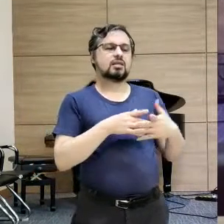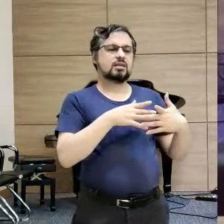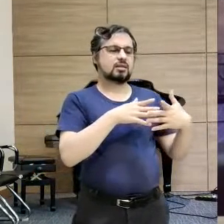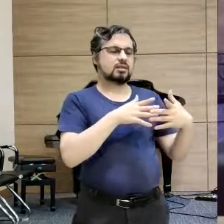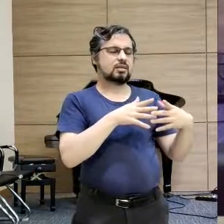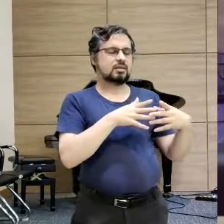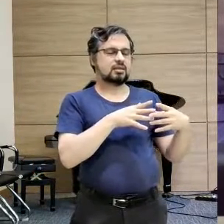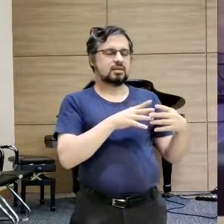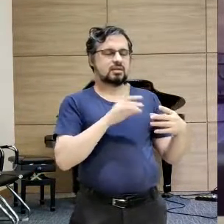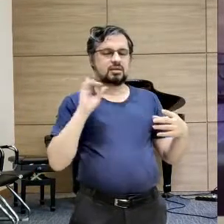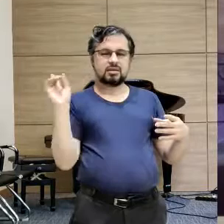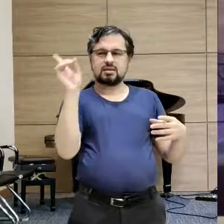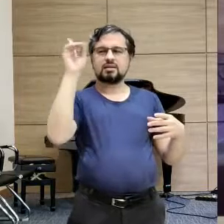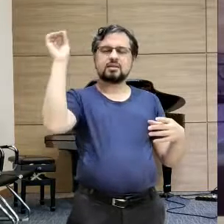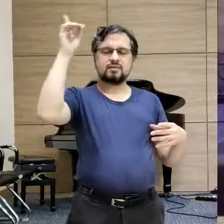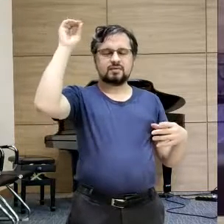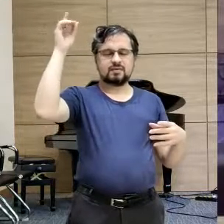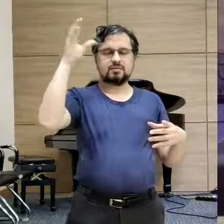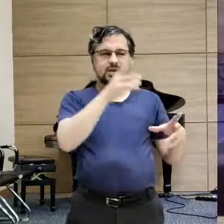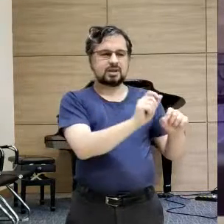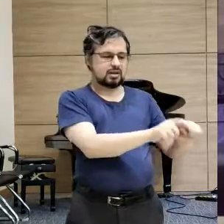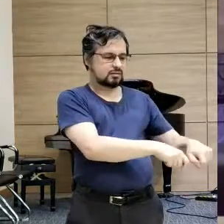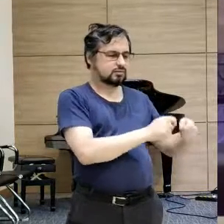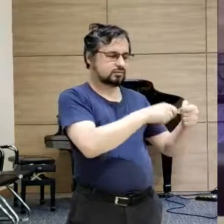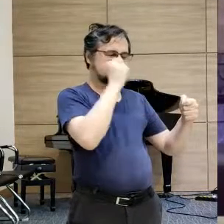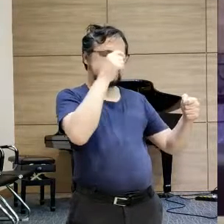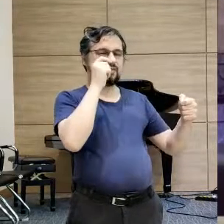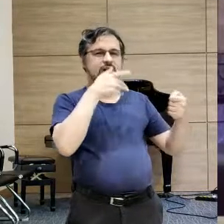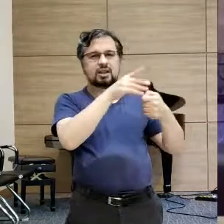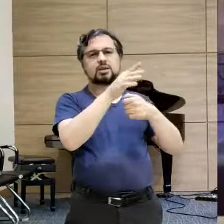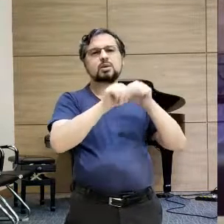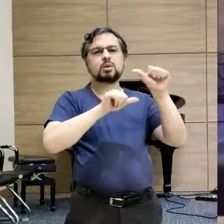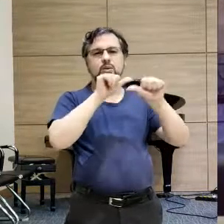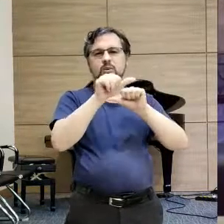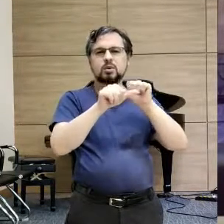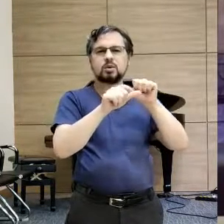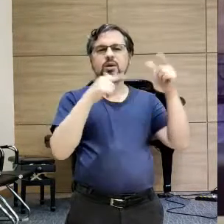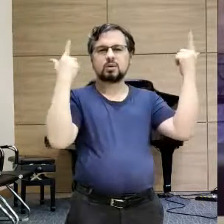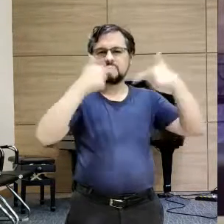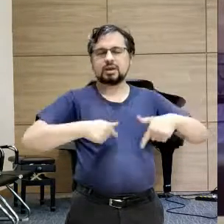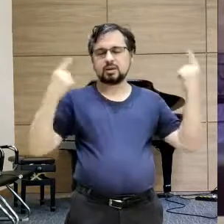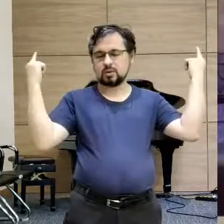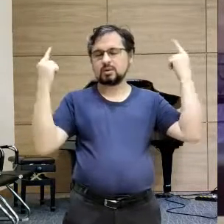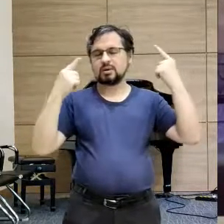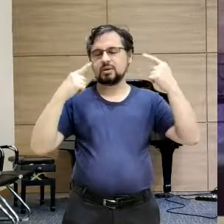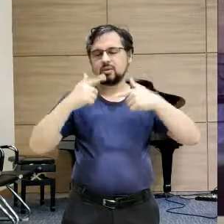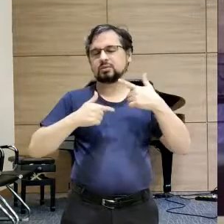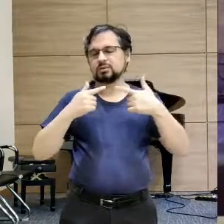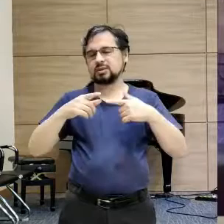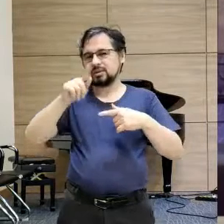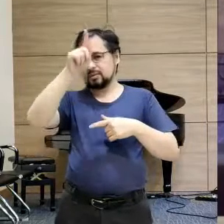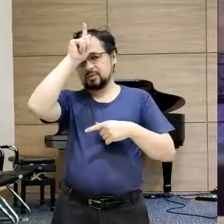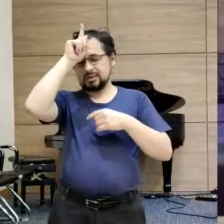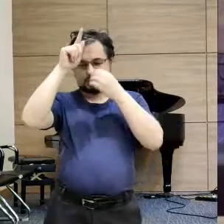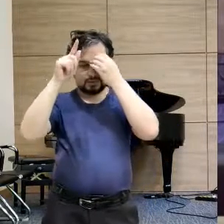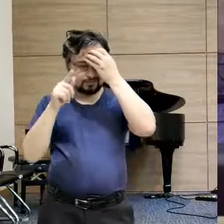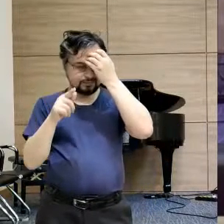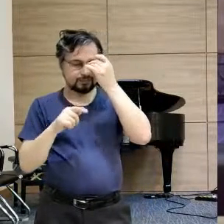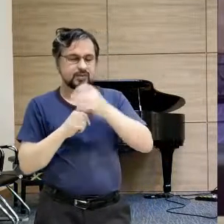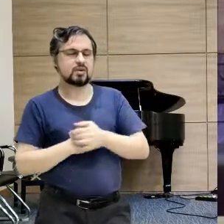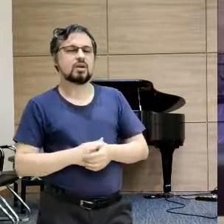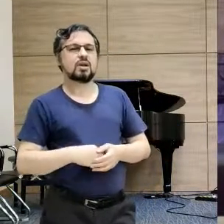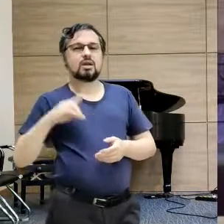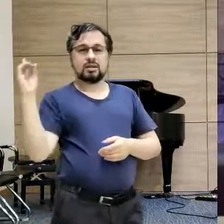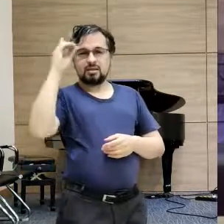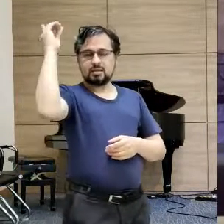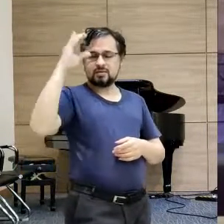pega essa situação e vai lutar contra Golias. Vai com seu cajadinho, porque ele era pastor, e com a sua funda. A funda